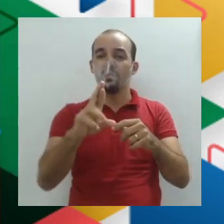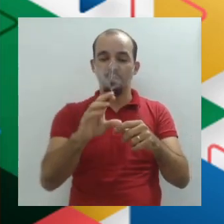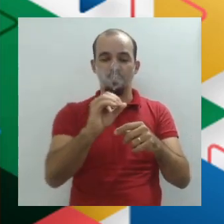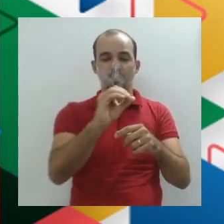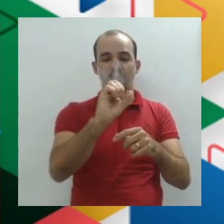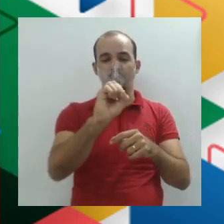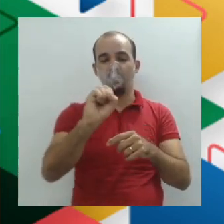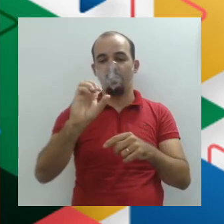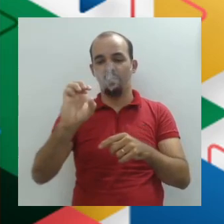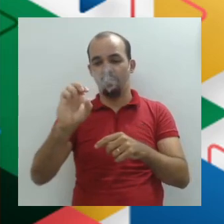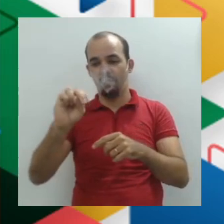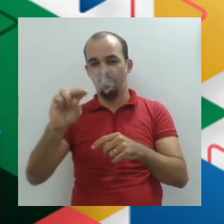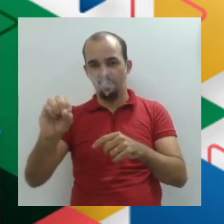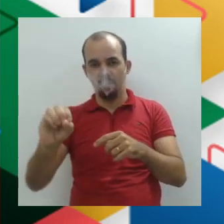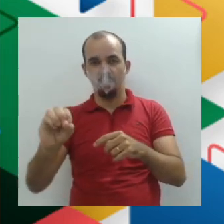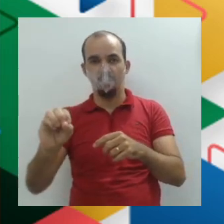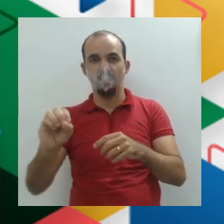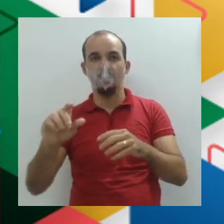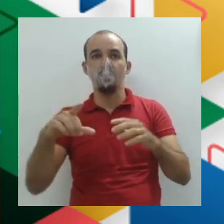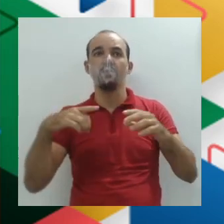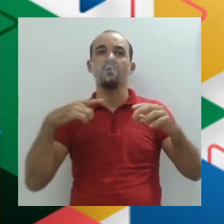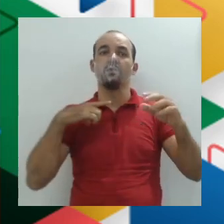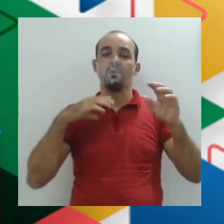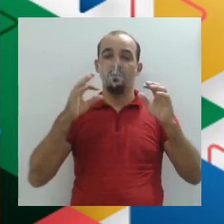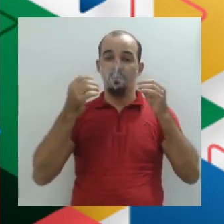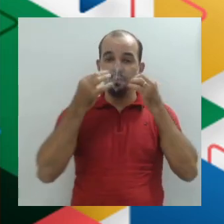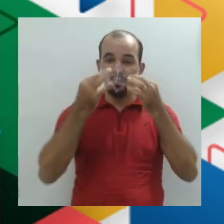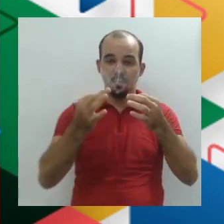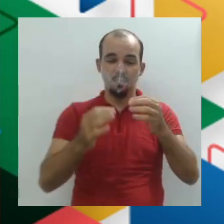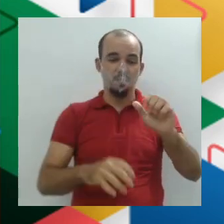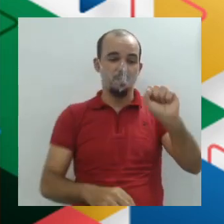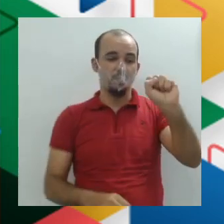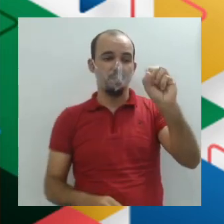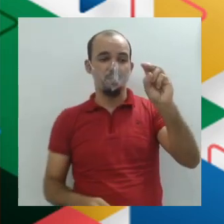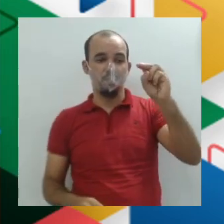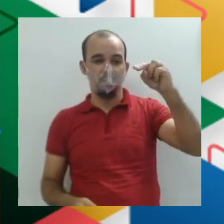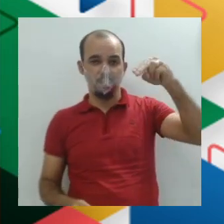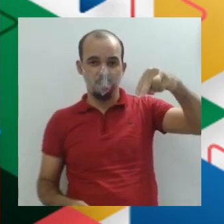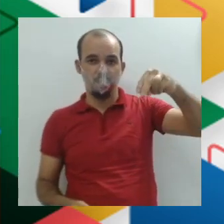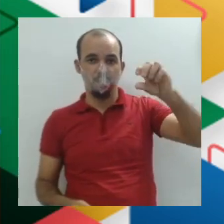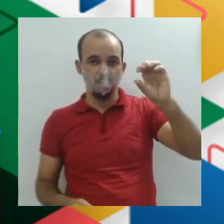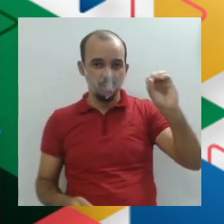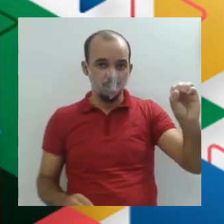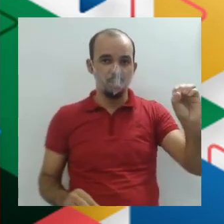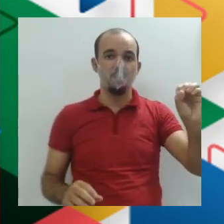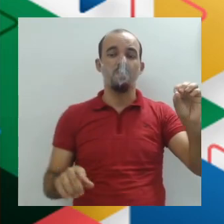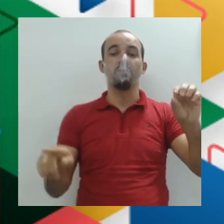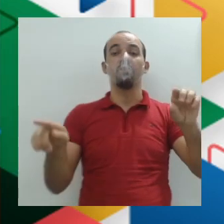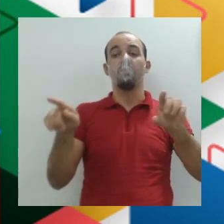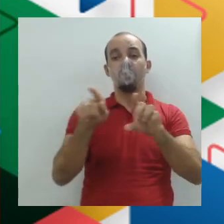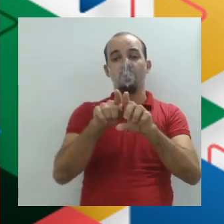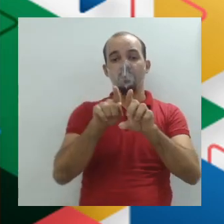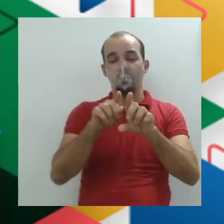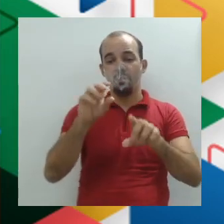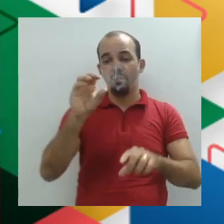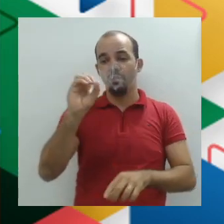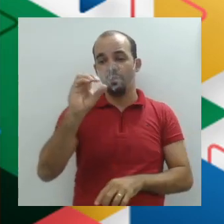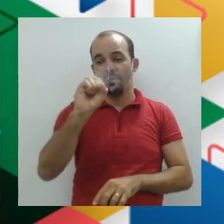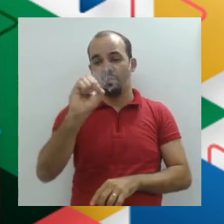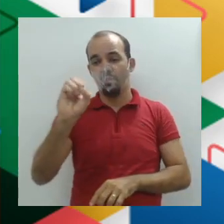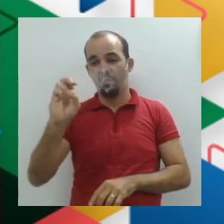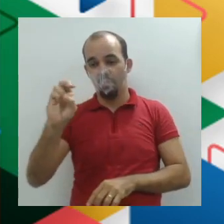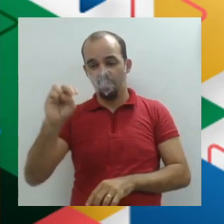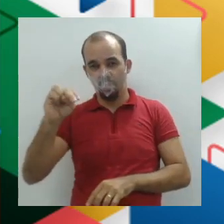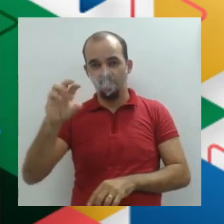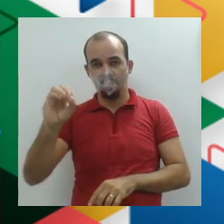seno, cateto oposto dividido pela hipotenusa. Cosseno, cateto adjacente dividido pela hipotenusa. Já a